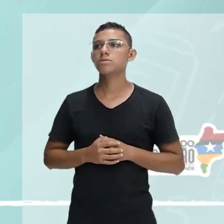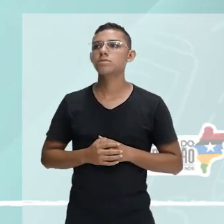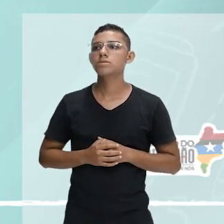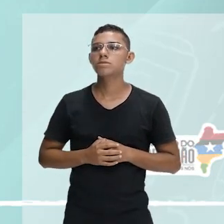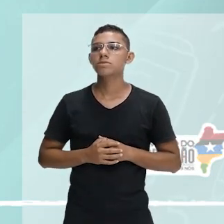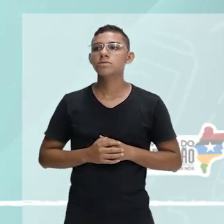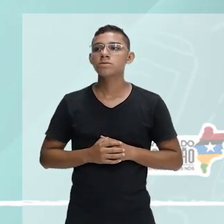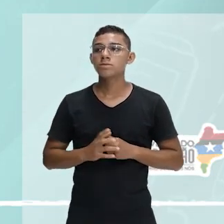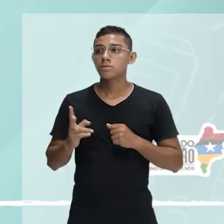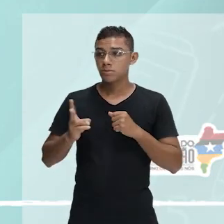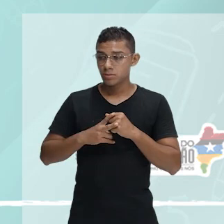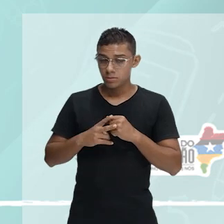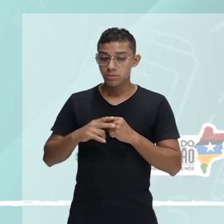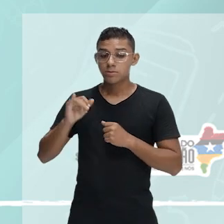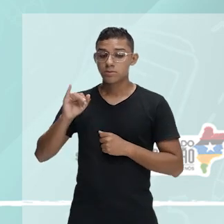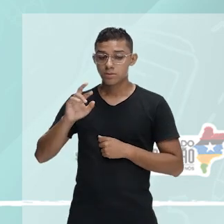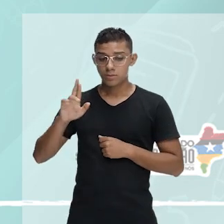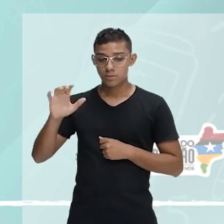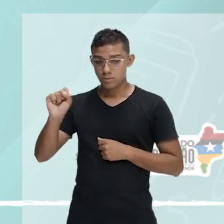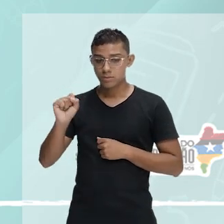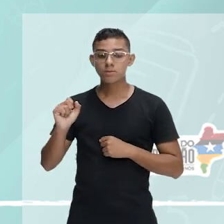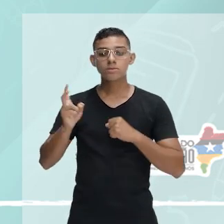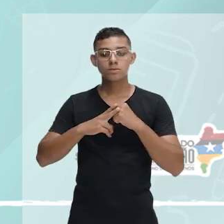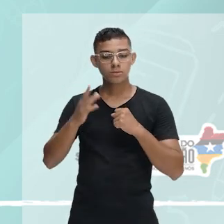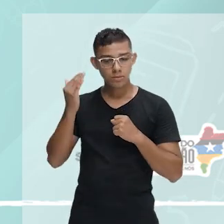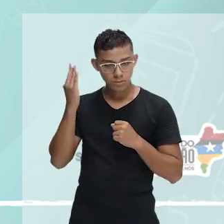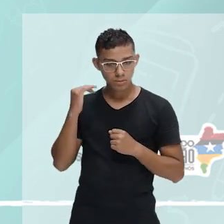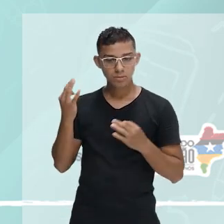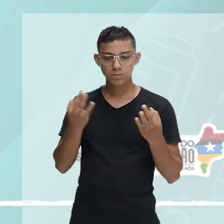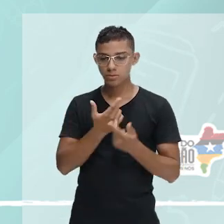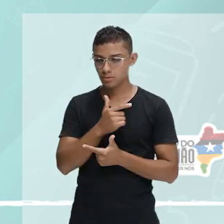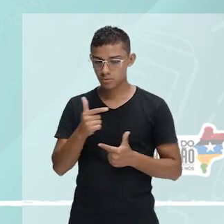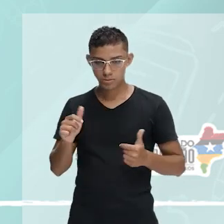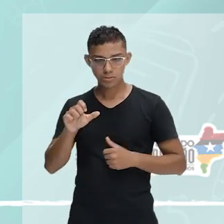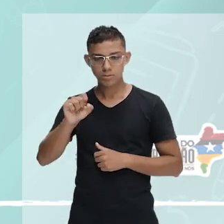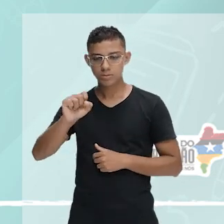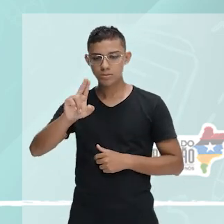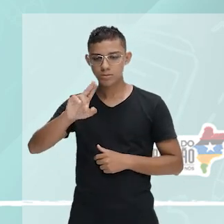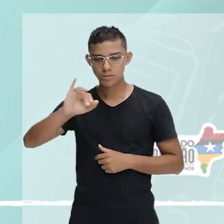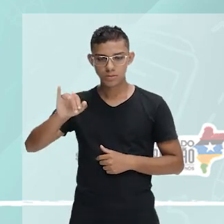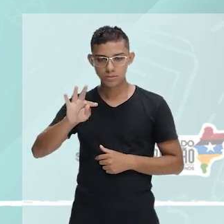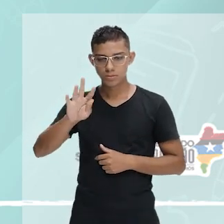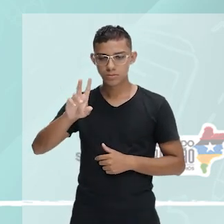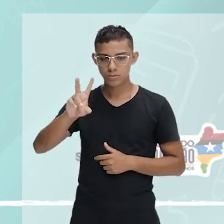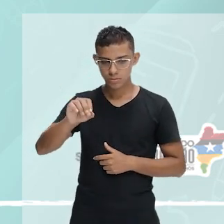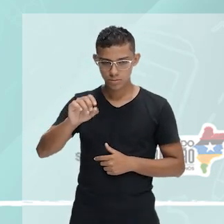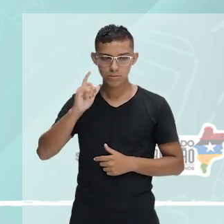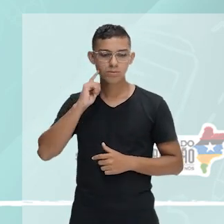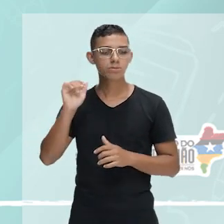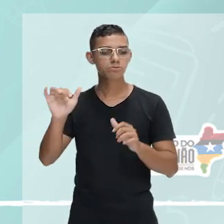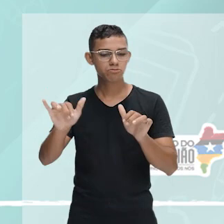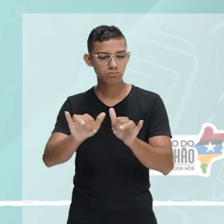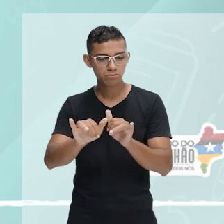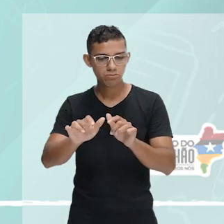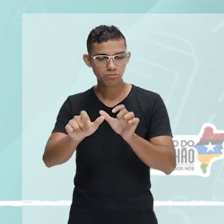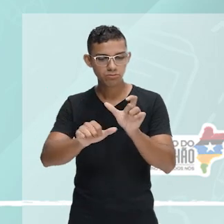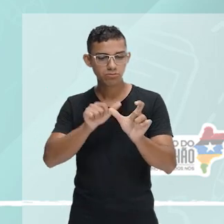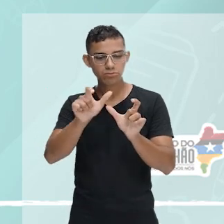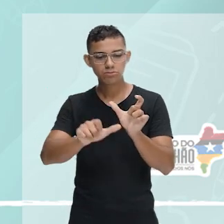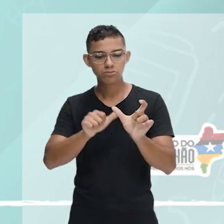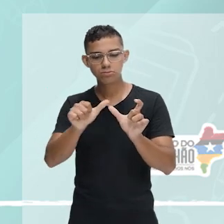verbos irregulares em pretérito imperfeito de subjuntivo sofrem as mesmas irregularidades dos verbos em